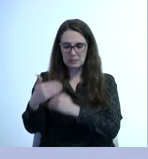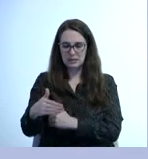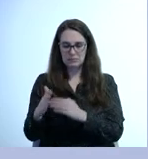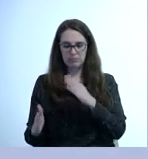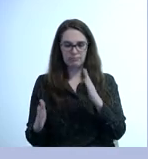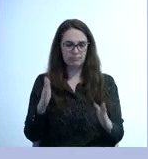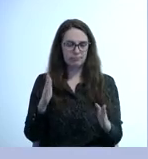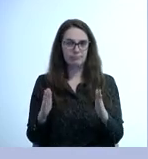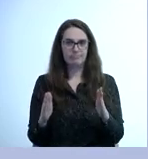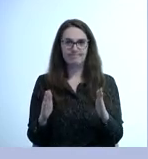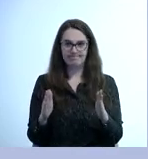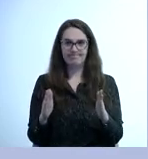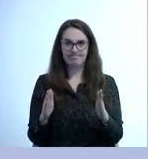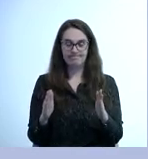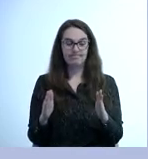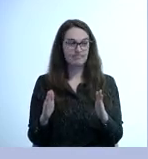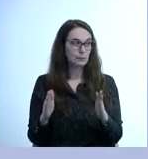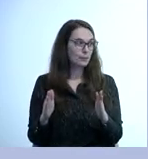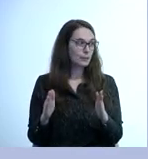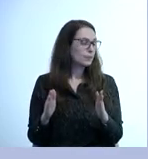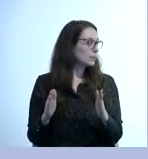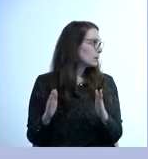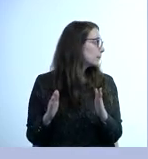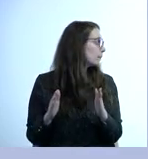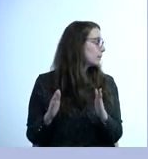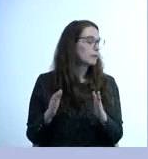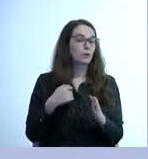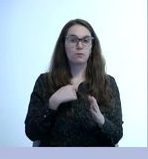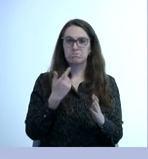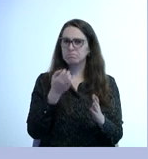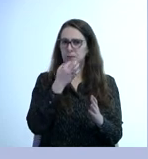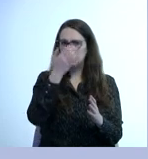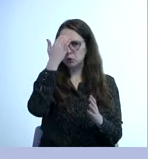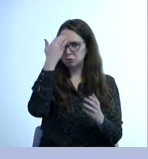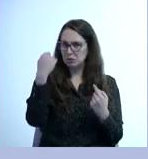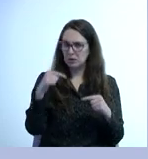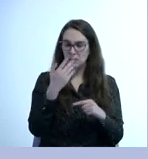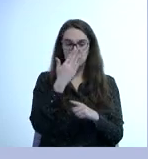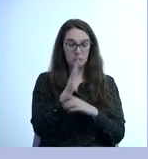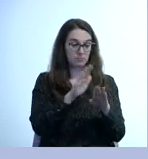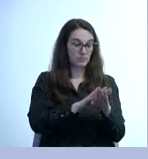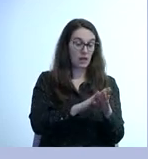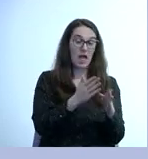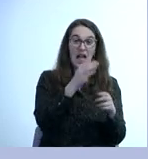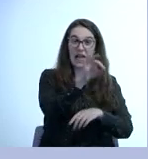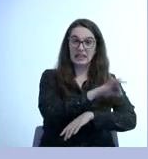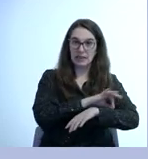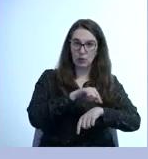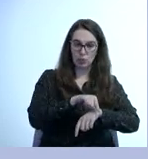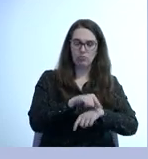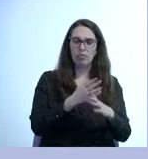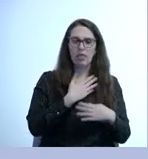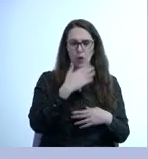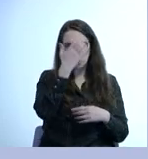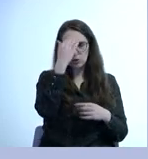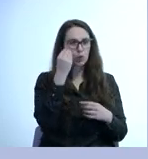polos. E eu falo de uma forma muito consciente. É, por um lado, um arquiteto que nos faz ter consciência